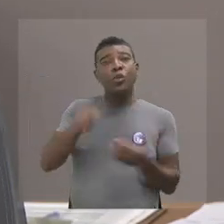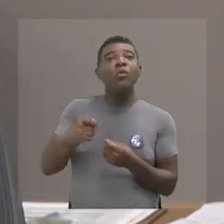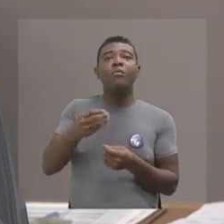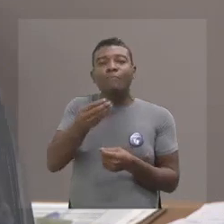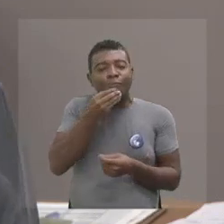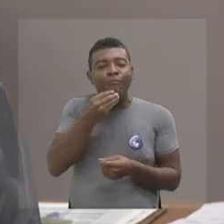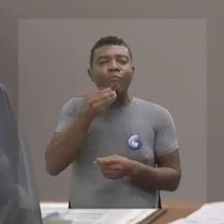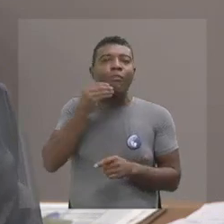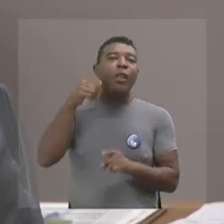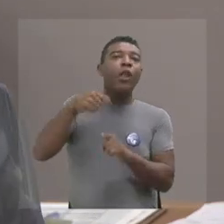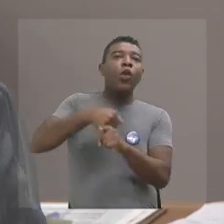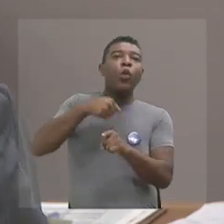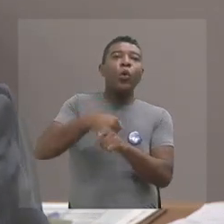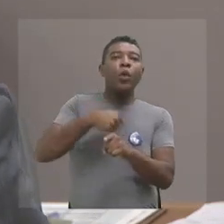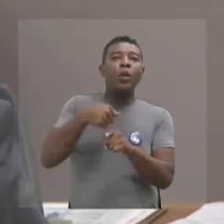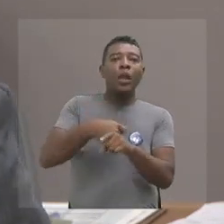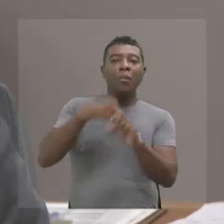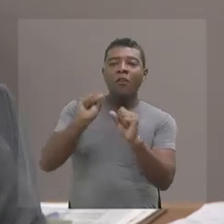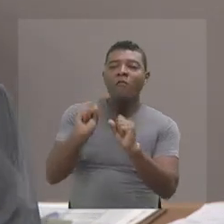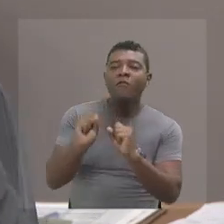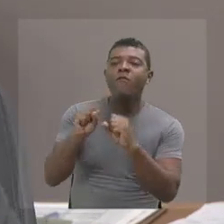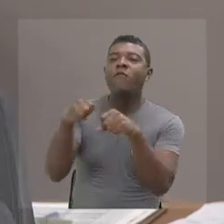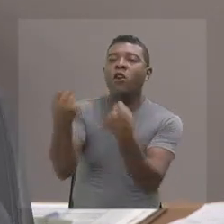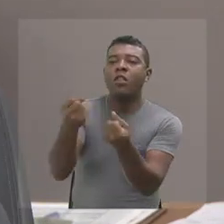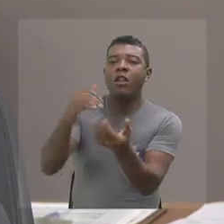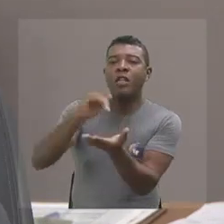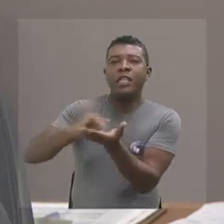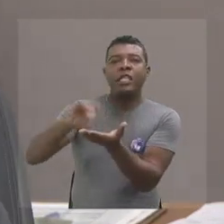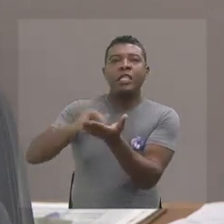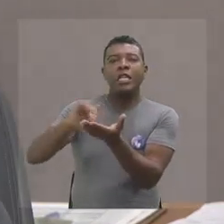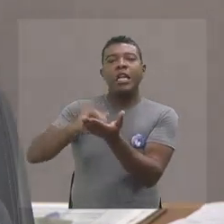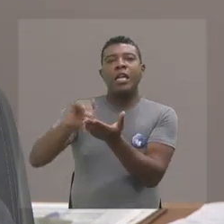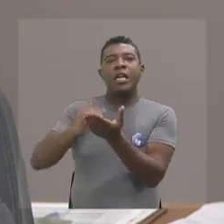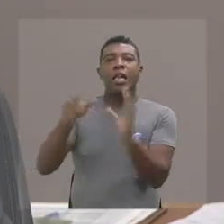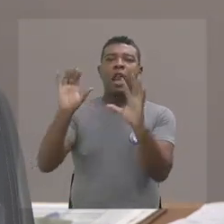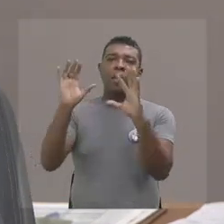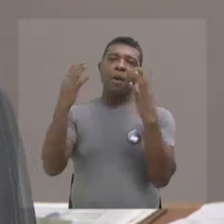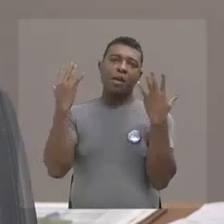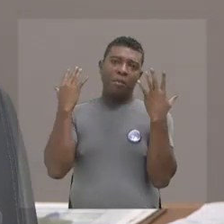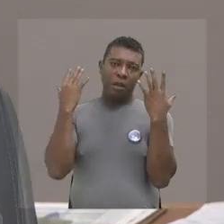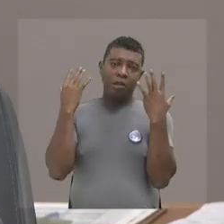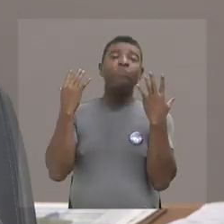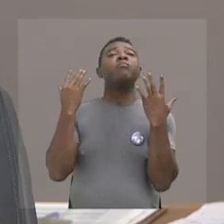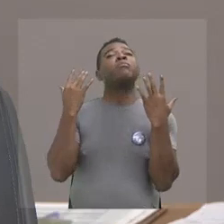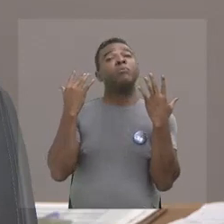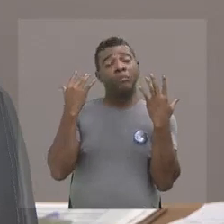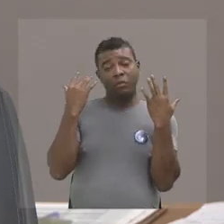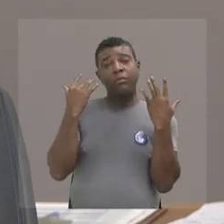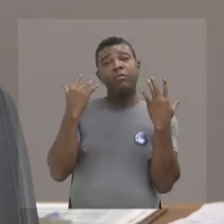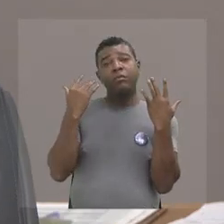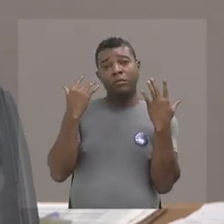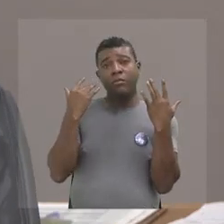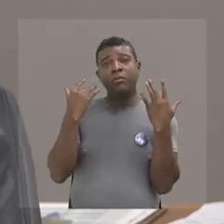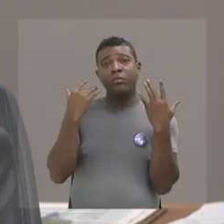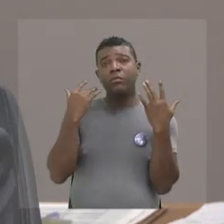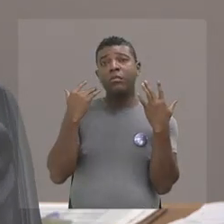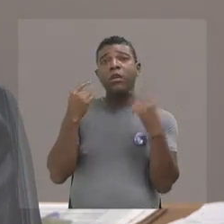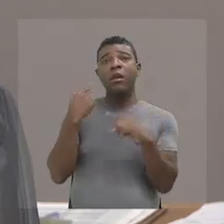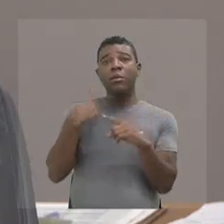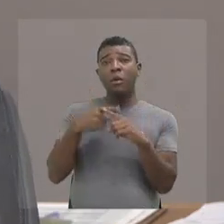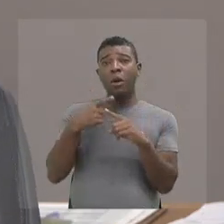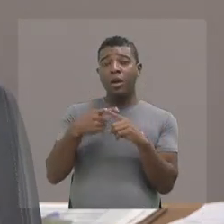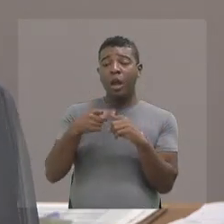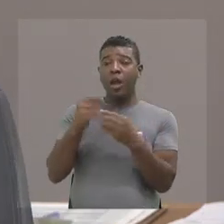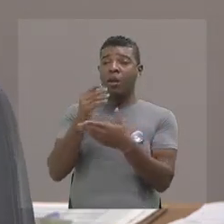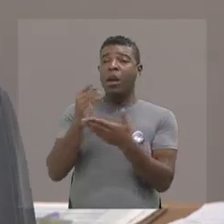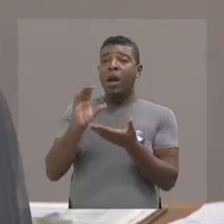para o fortalecimento da Secretaria de Meio Ambiente grande parte dos recursos resgatados pelo meio ambiente não